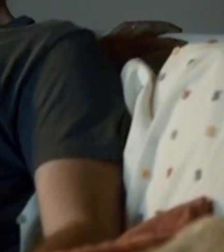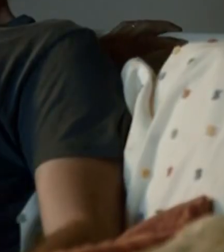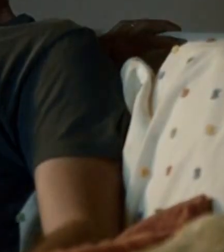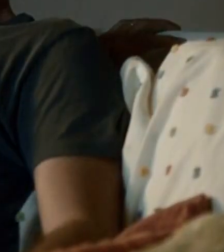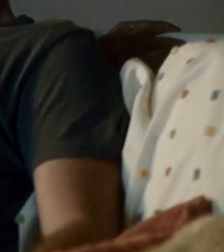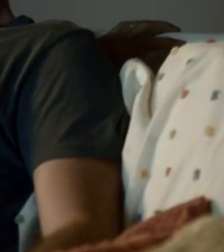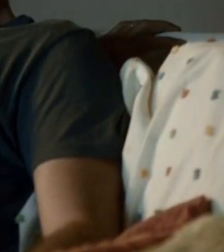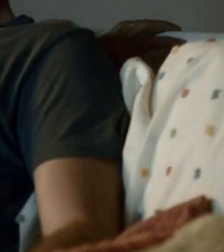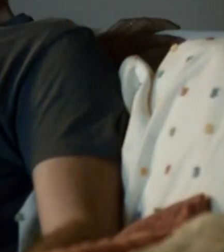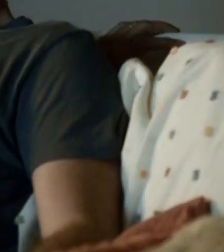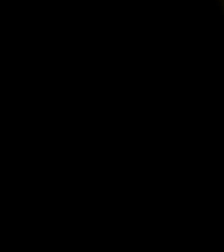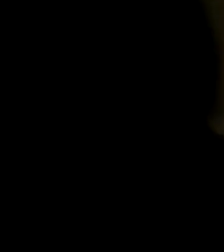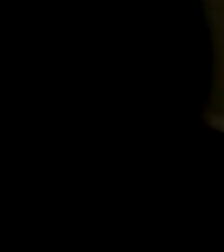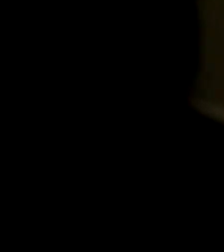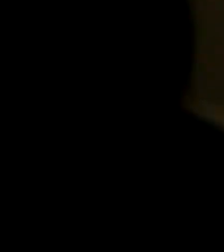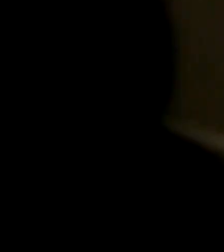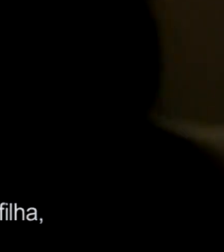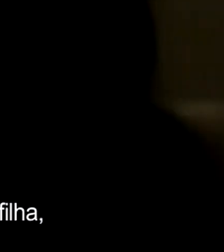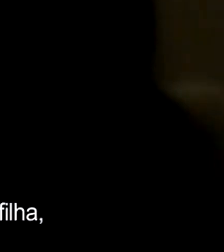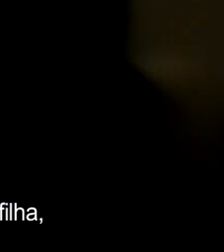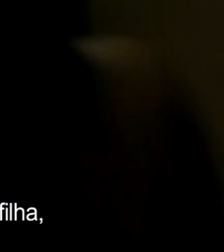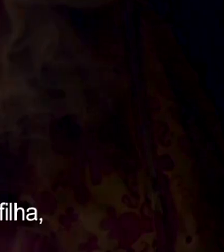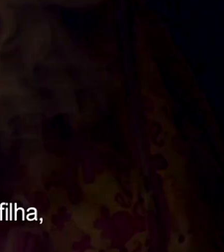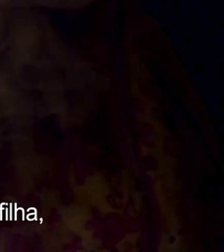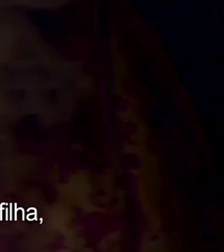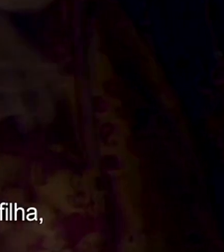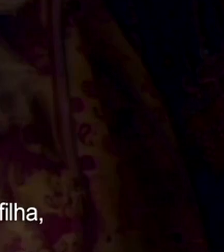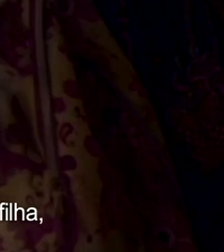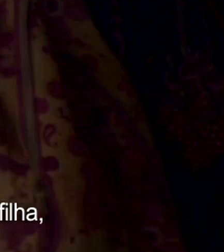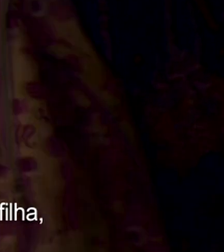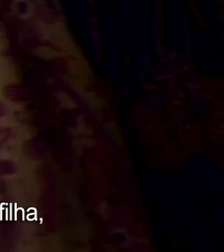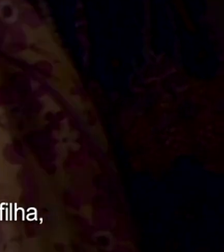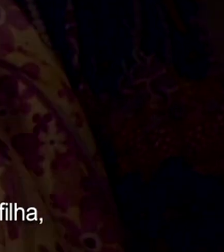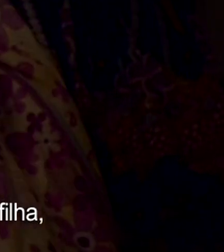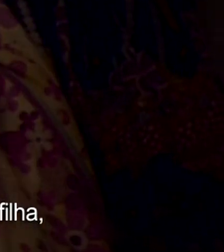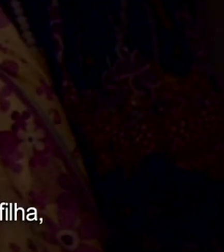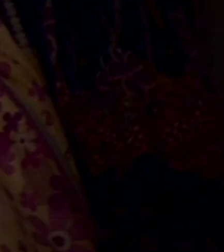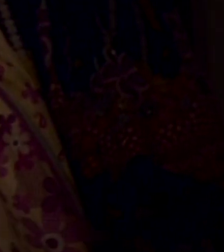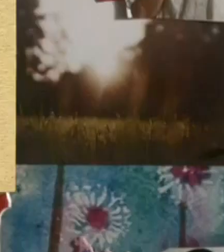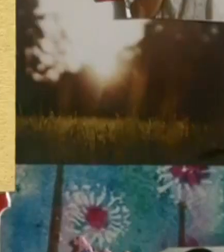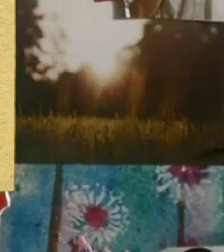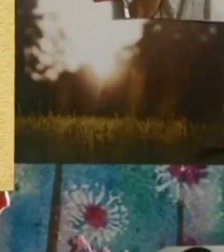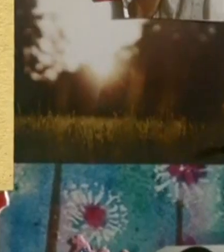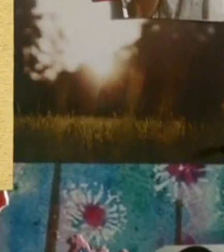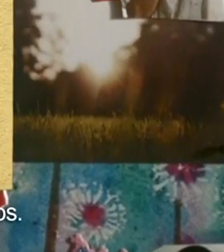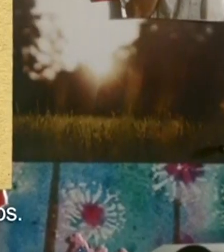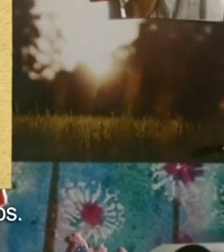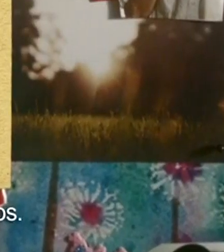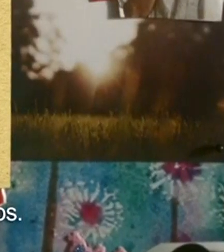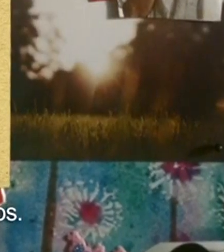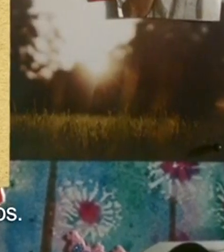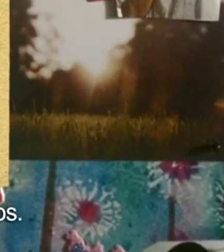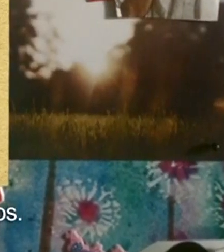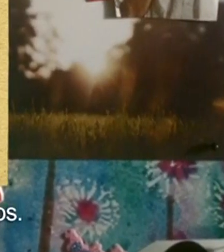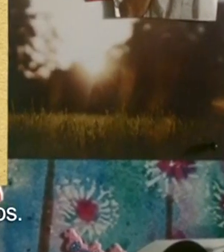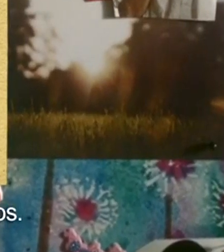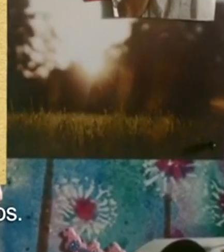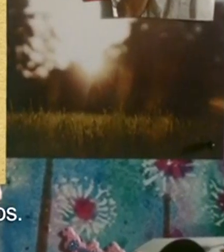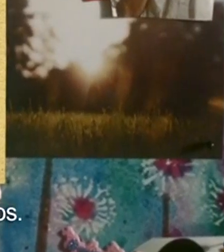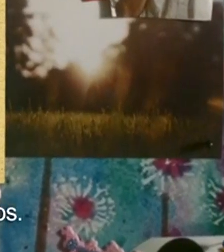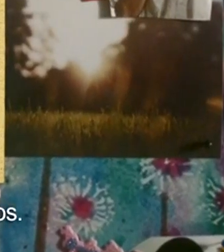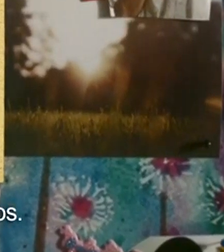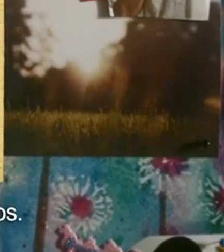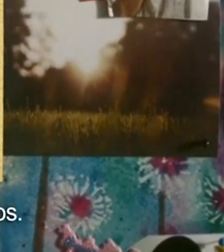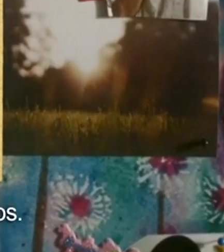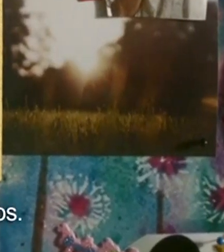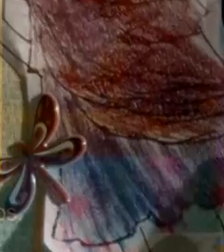Julinha, não esquece de escovar os dentes. Você que está sempre se lembrando de proteger sua filha, não pode se esquecer da vacinação contra o HPV para